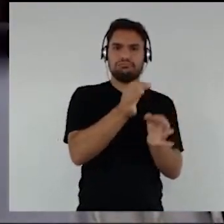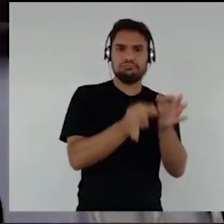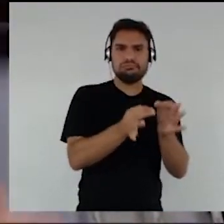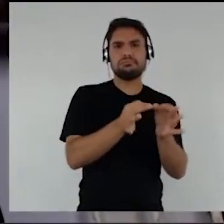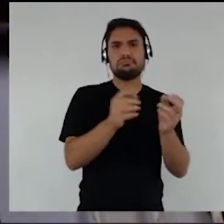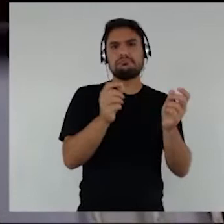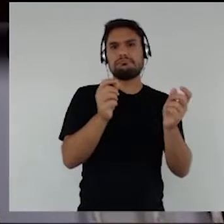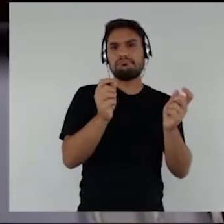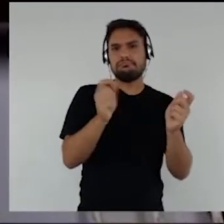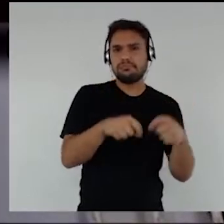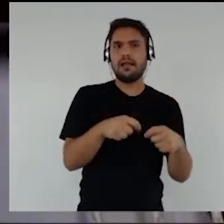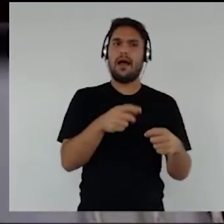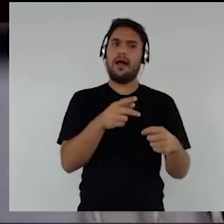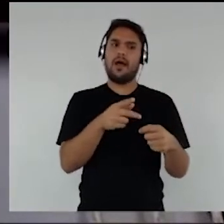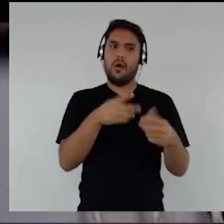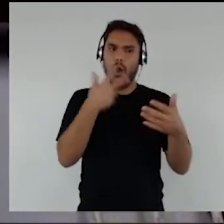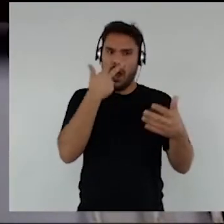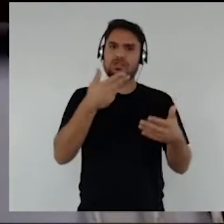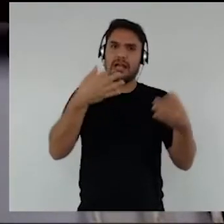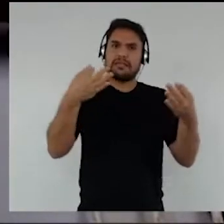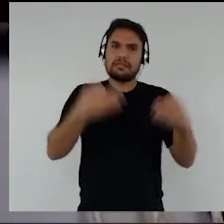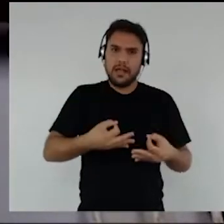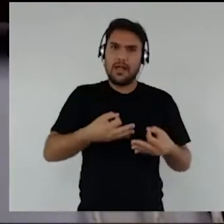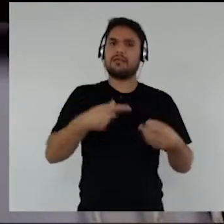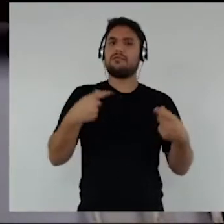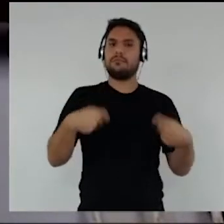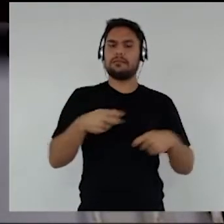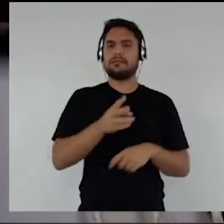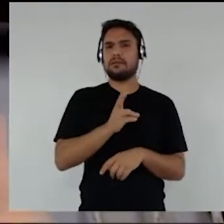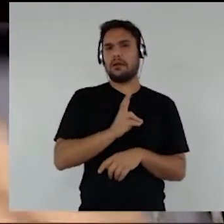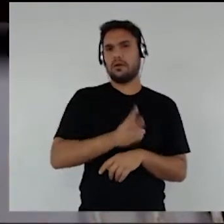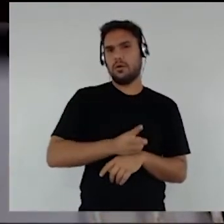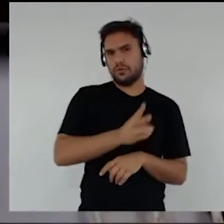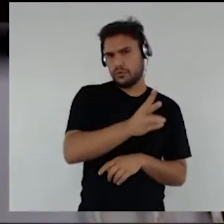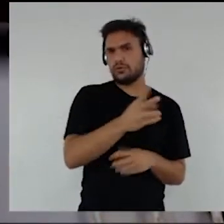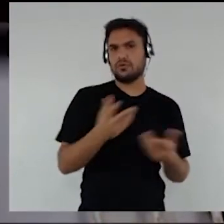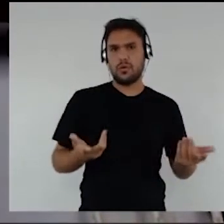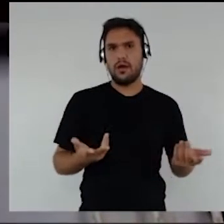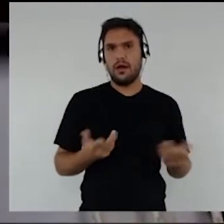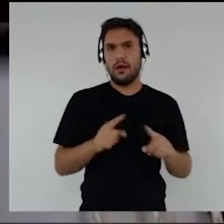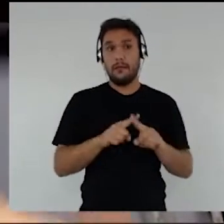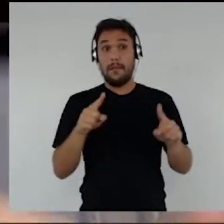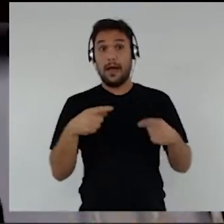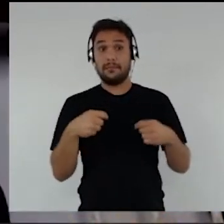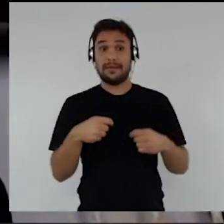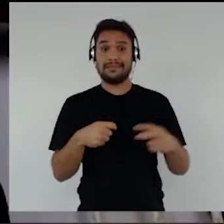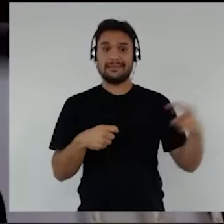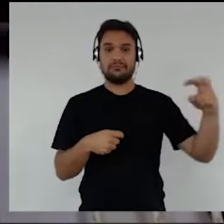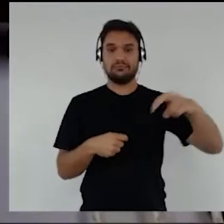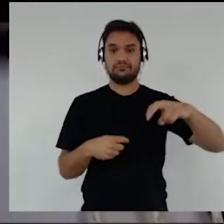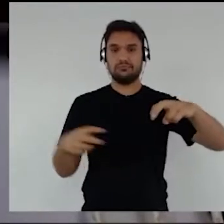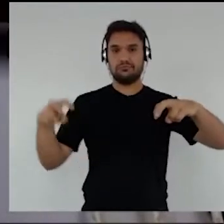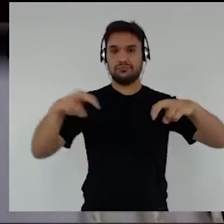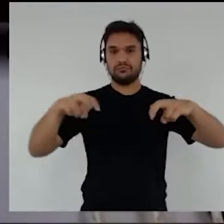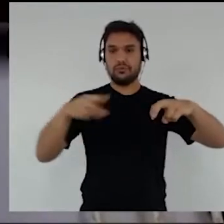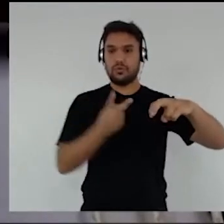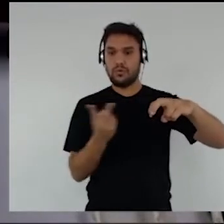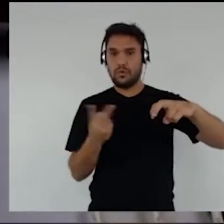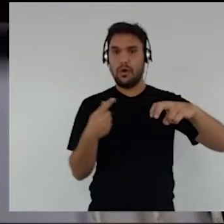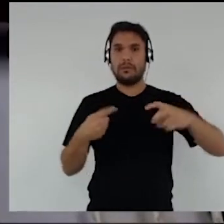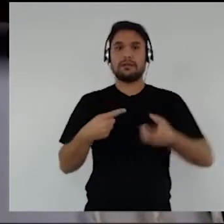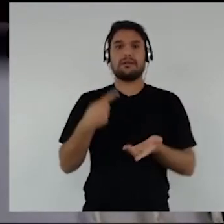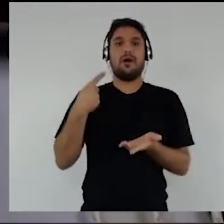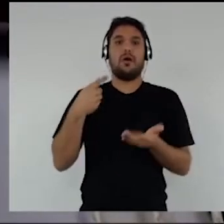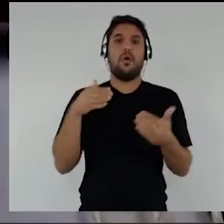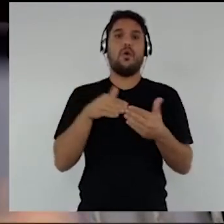há por que se questionar a legitimidade deles, acho que eles têm que ser, desde com a concordância da parte, eles são absolutamente